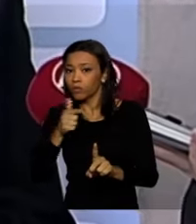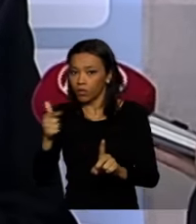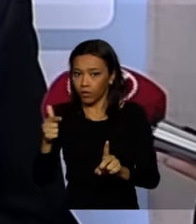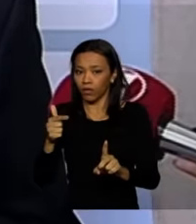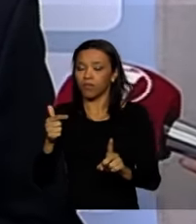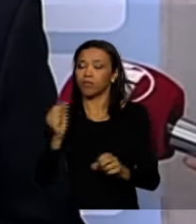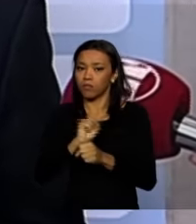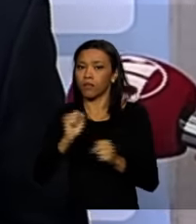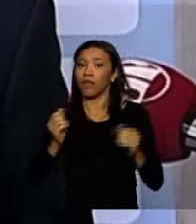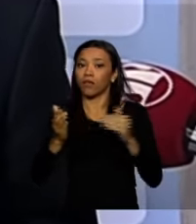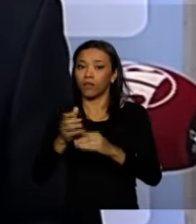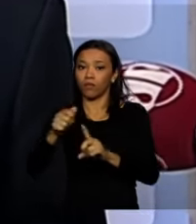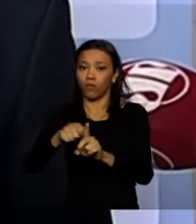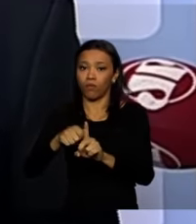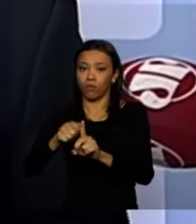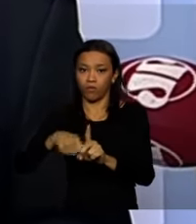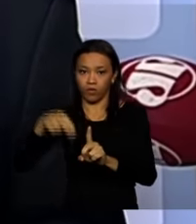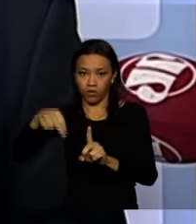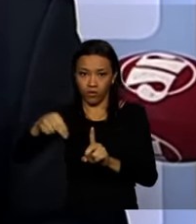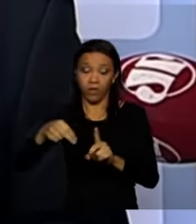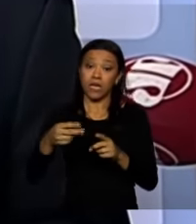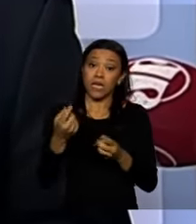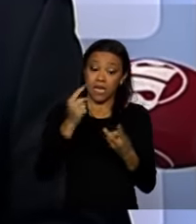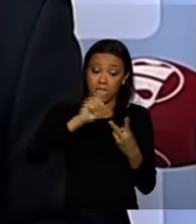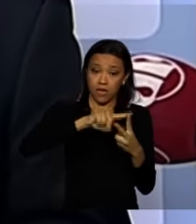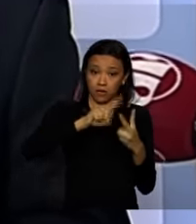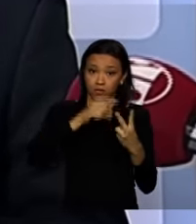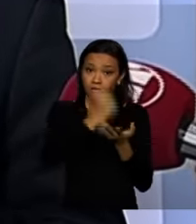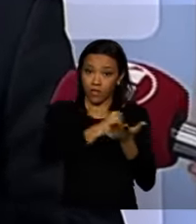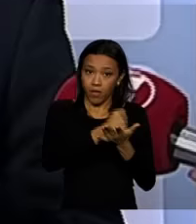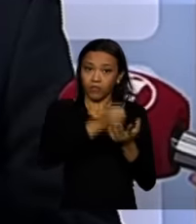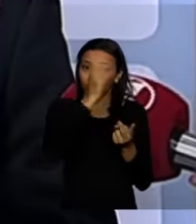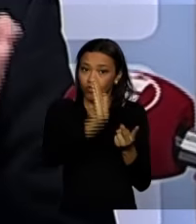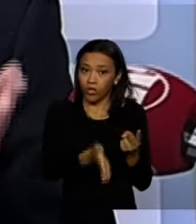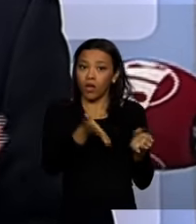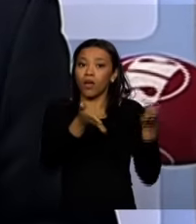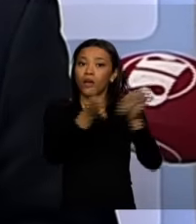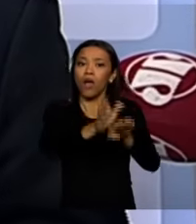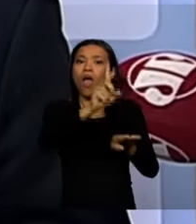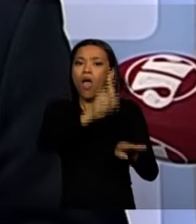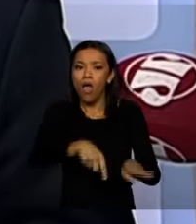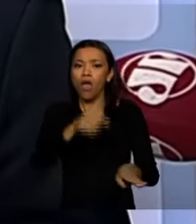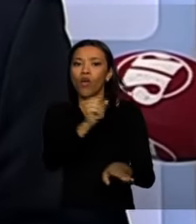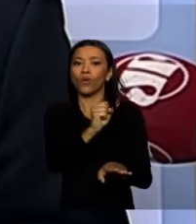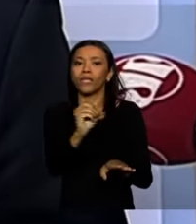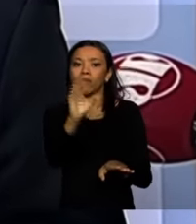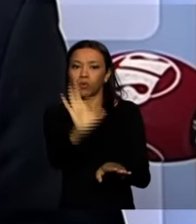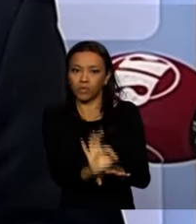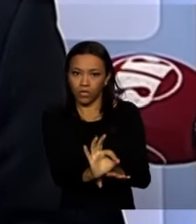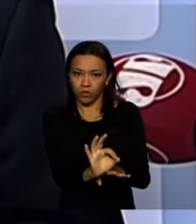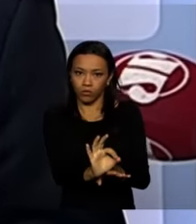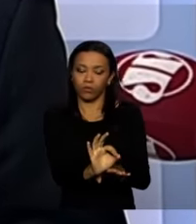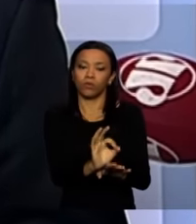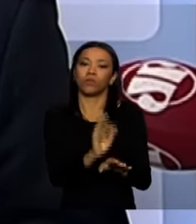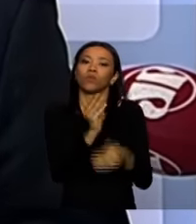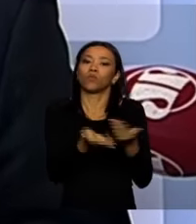esses dois medicamentos que já chegaram eles correspondem a % 80% dos